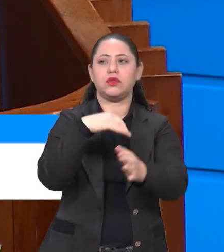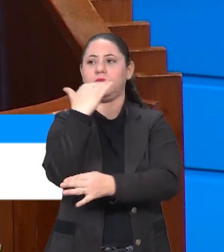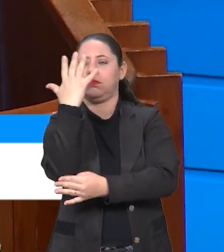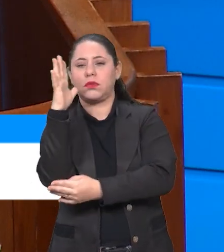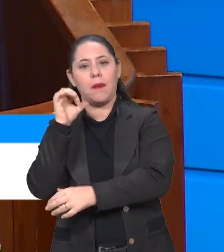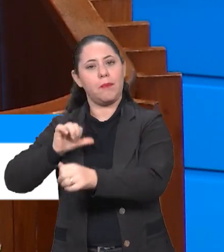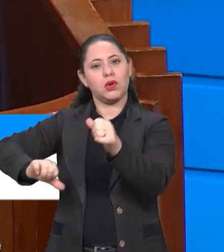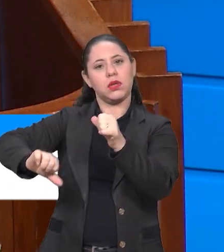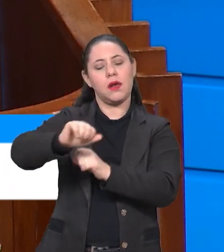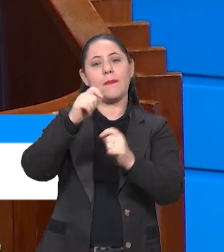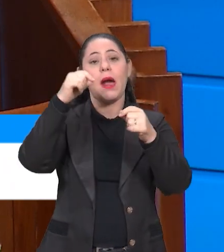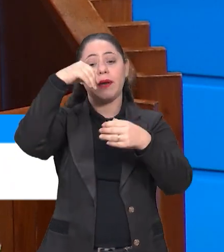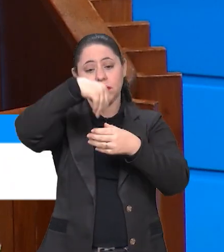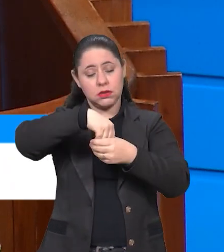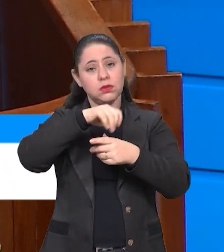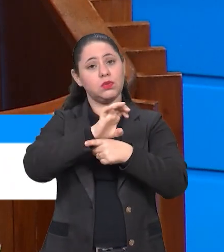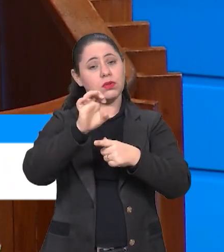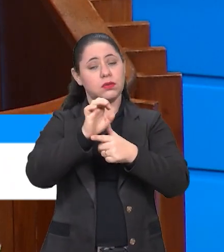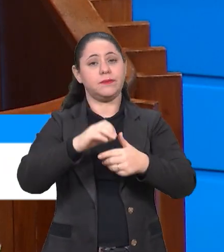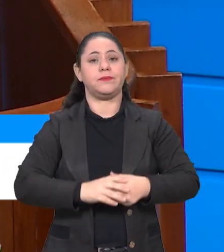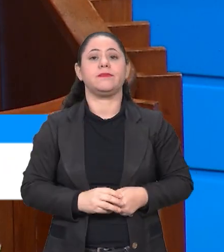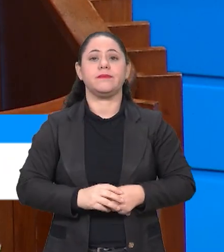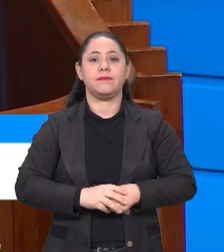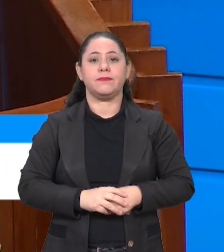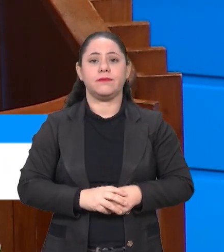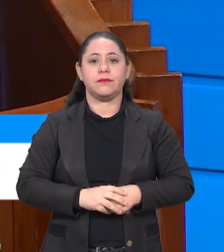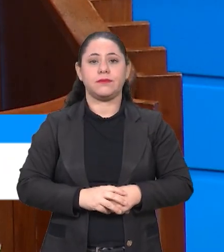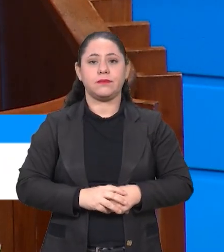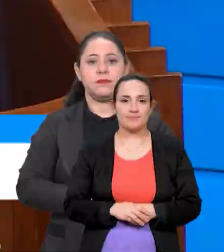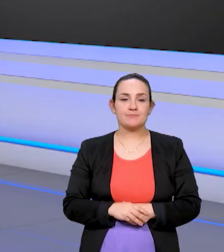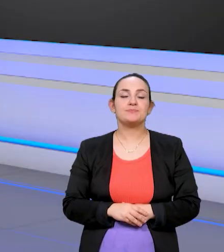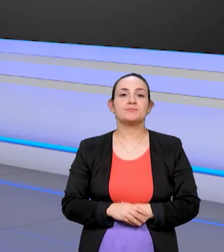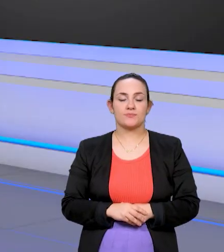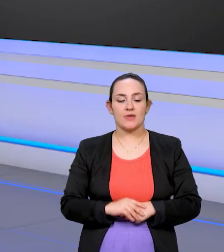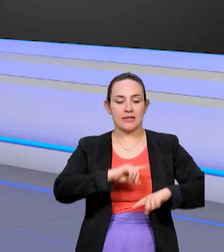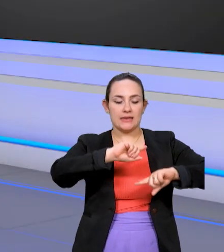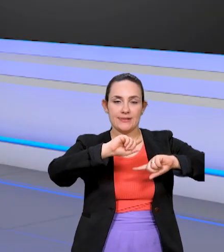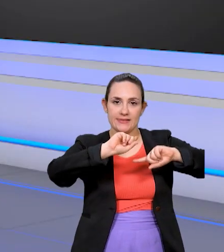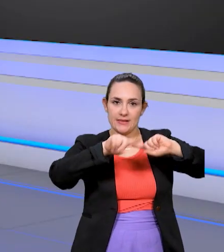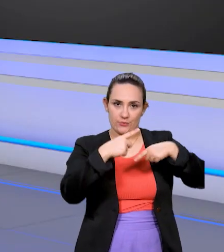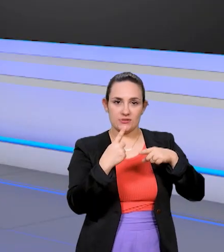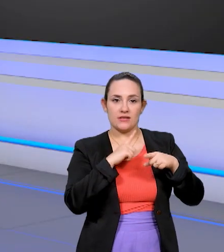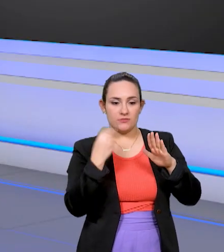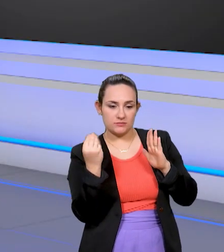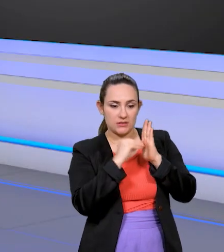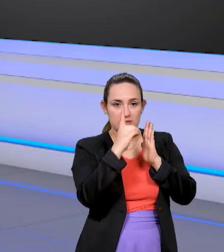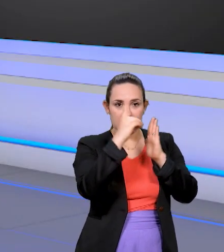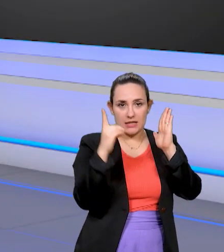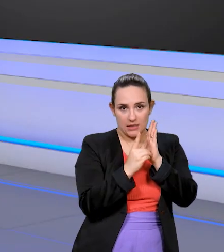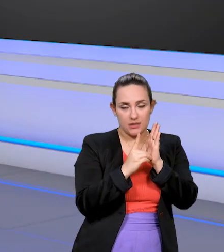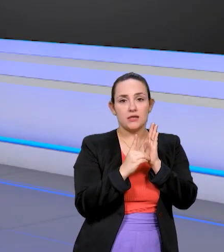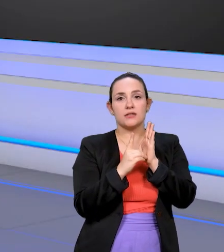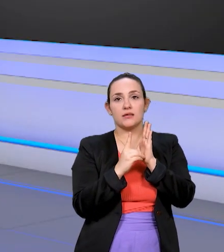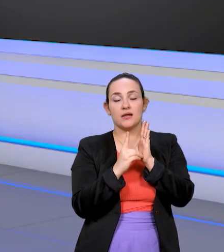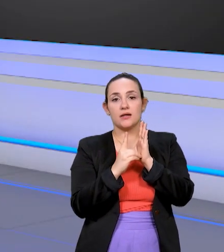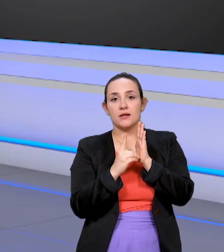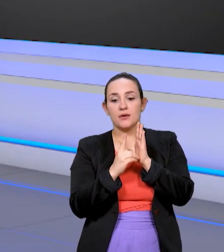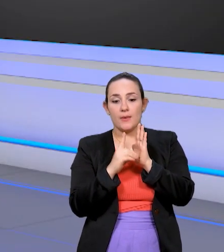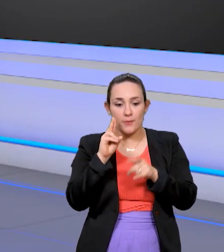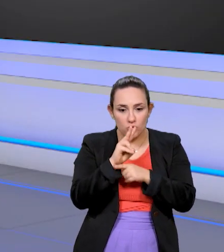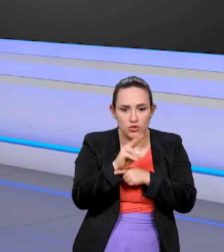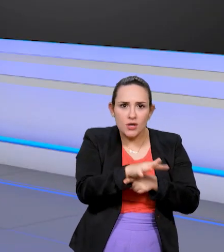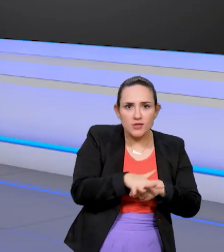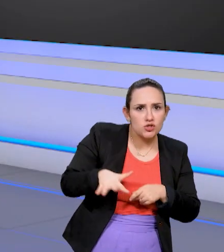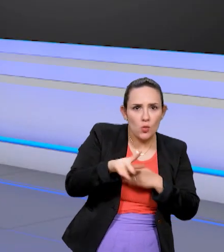Florestal, das mudanças necessárias aqui no Mato Grosso do Sul. Após a publicação do decreto com o objetivo de